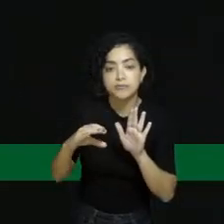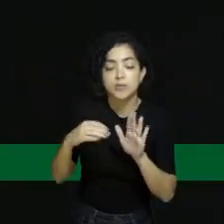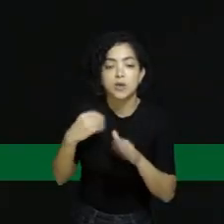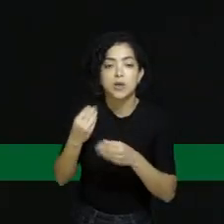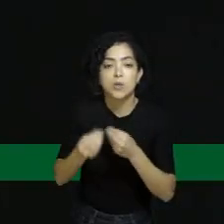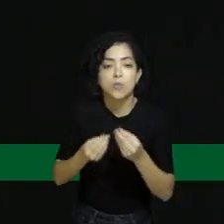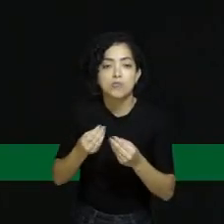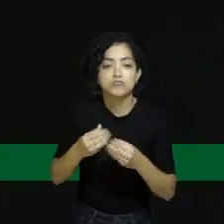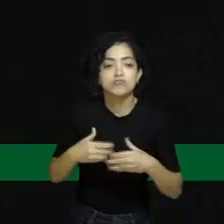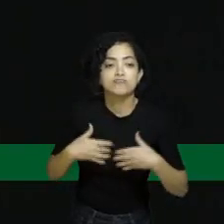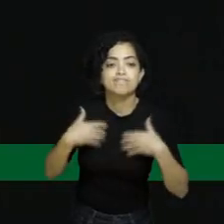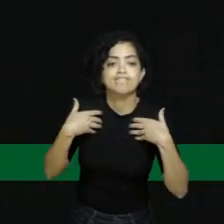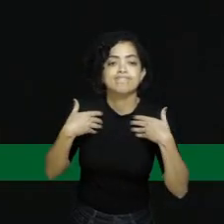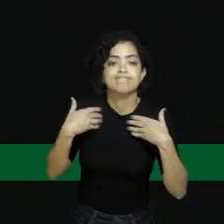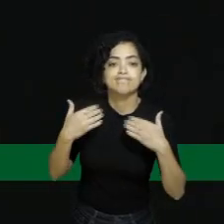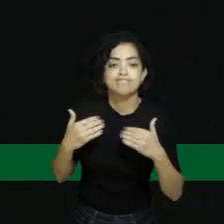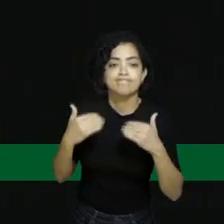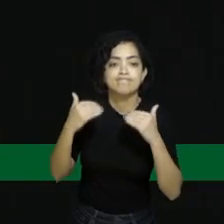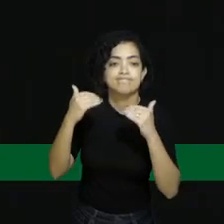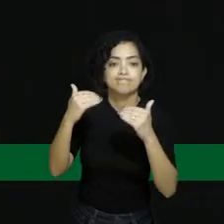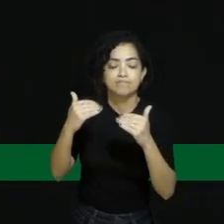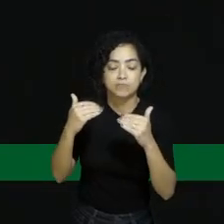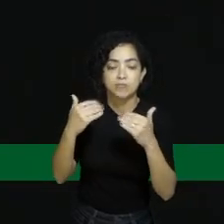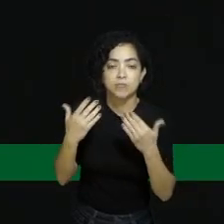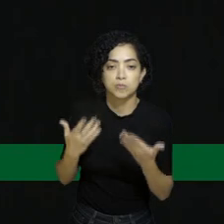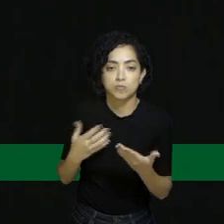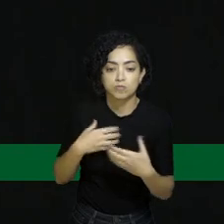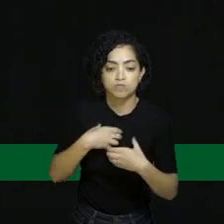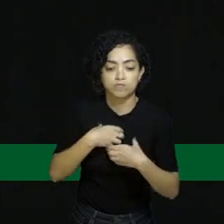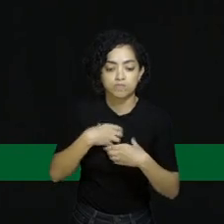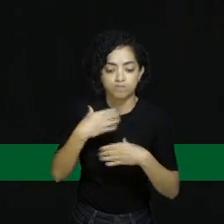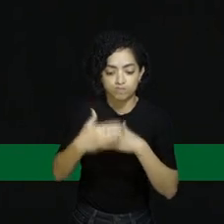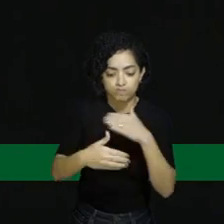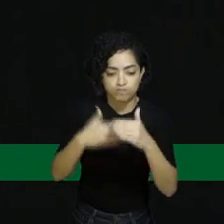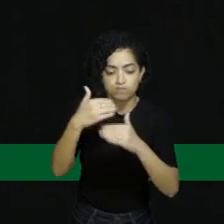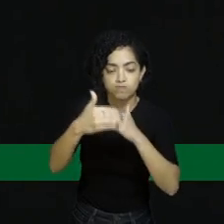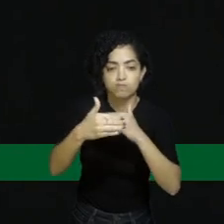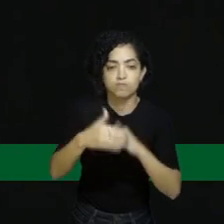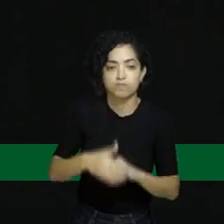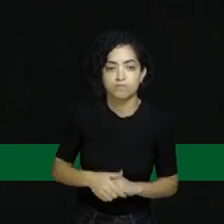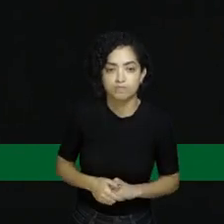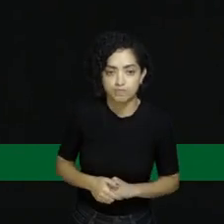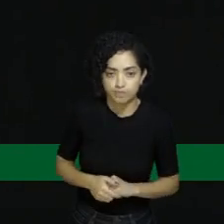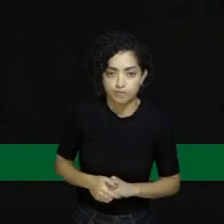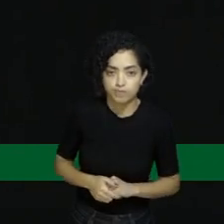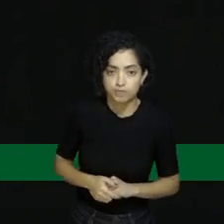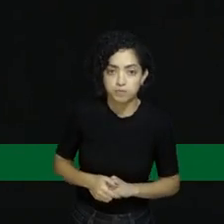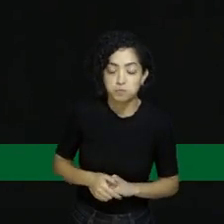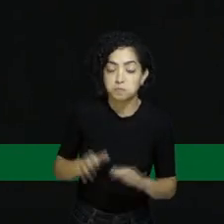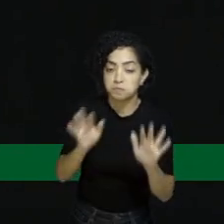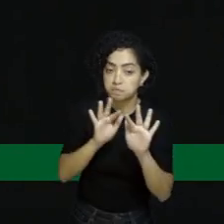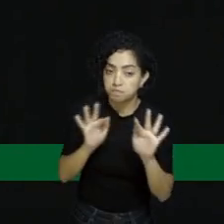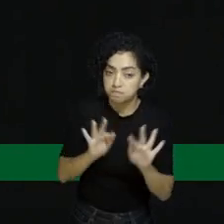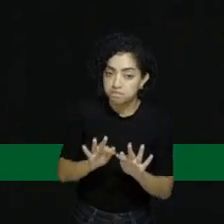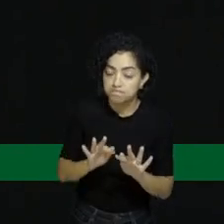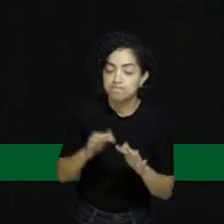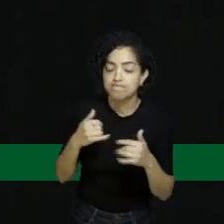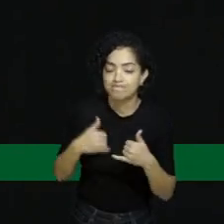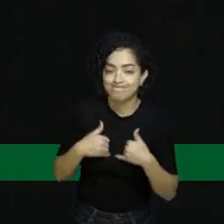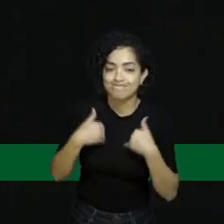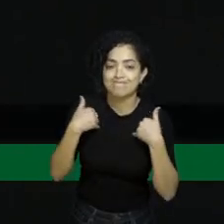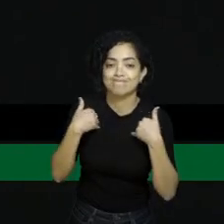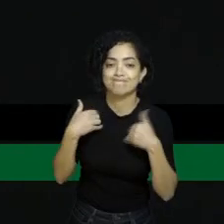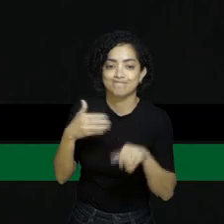nos engrandece, de como isso nos faz crescer. E que felicidade, que orgulho de ter participado